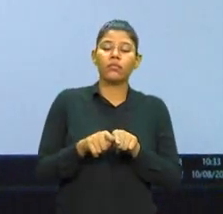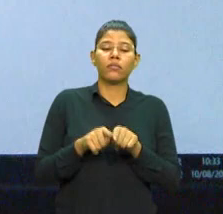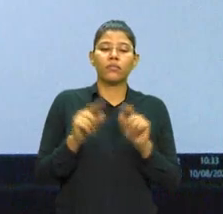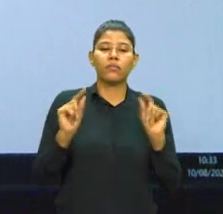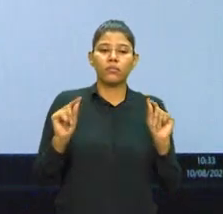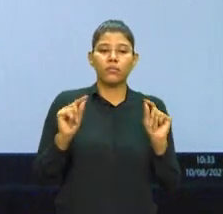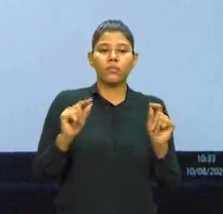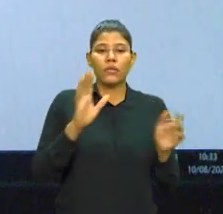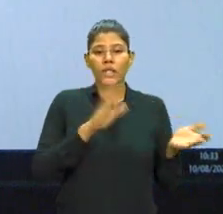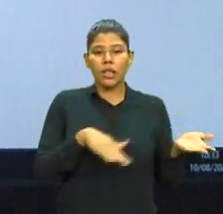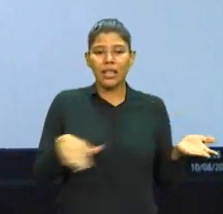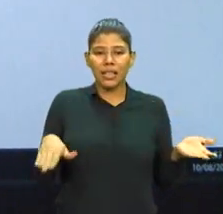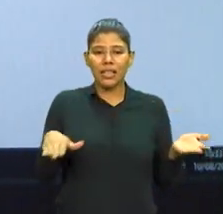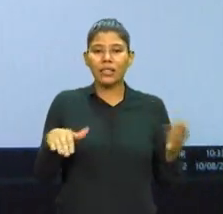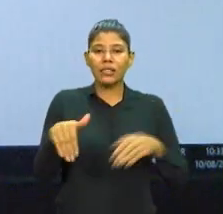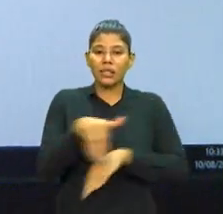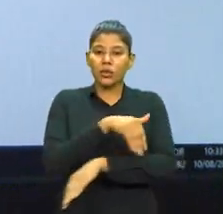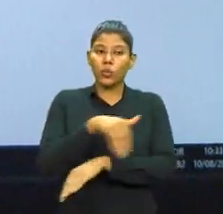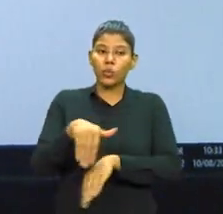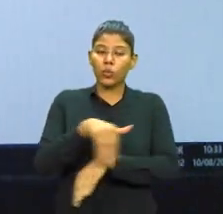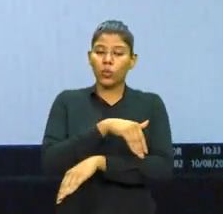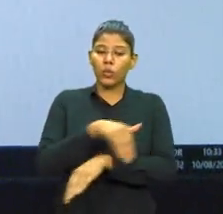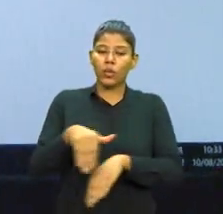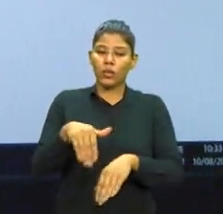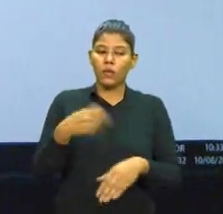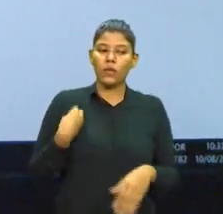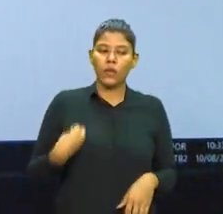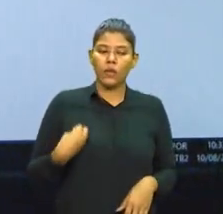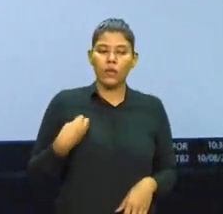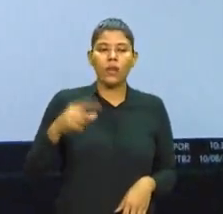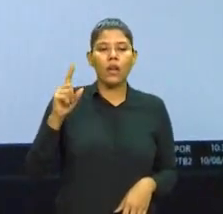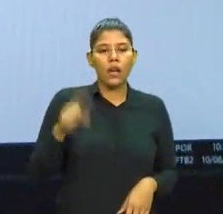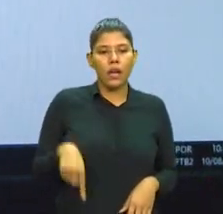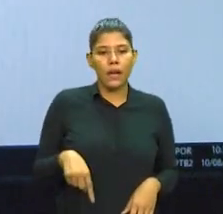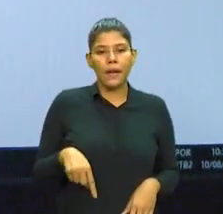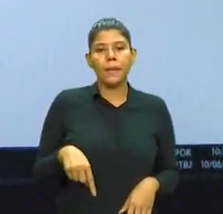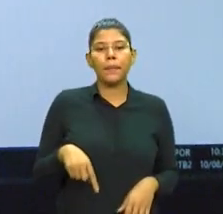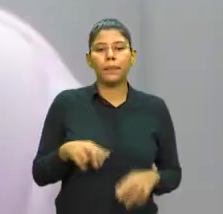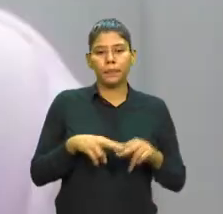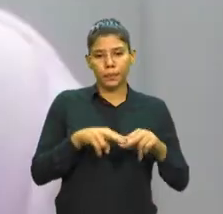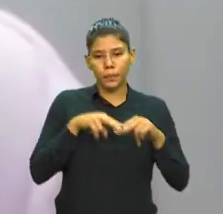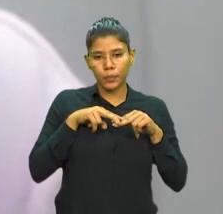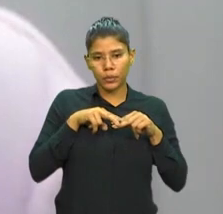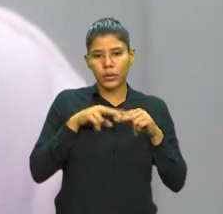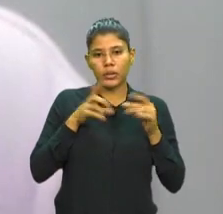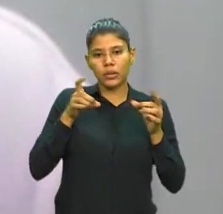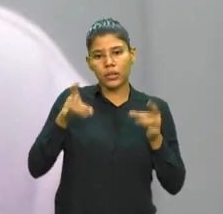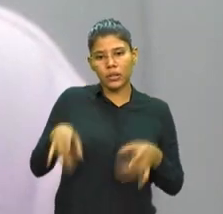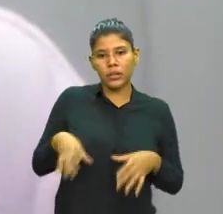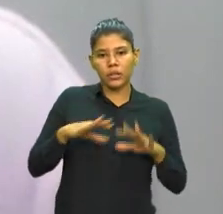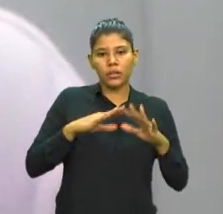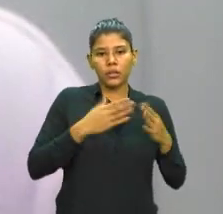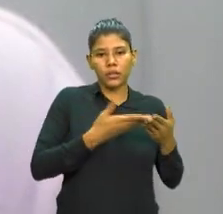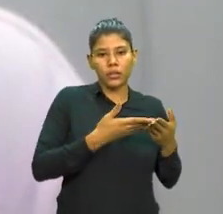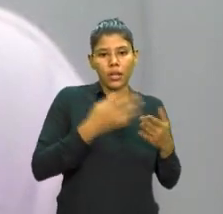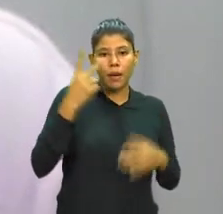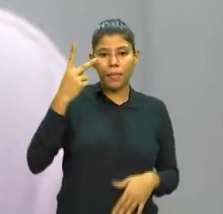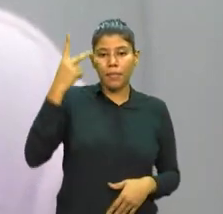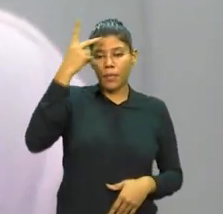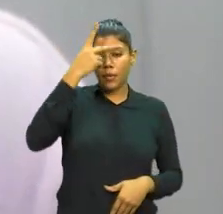estarem em situação de Rua São outros motivos para o abandono escolar a promotora de Justiça